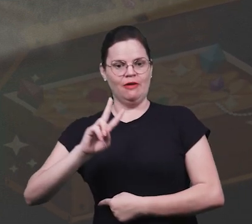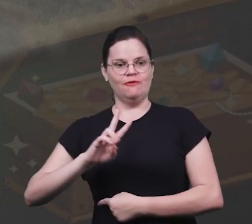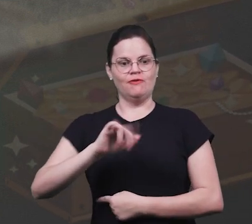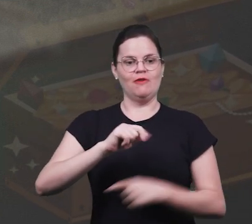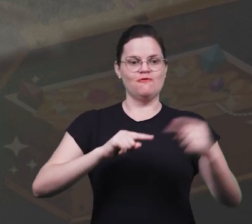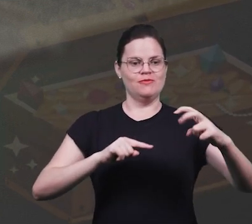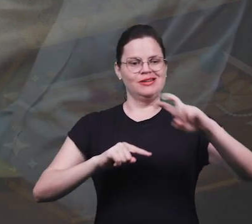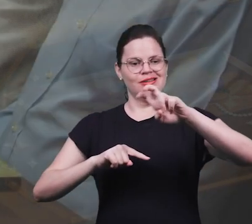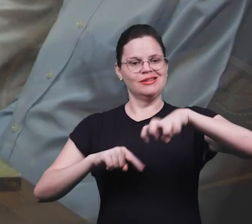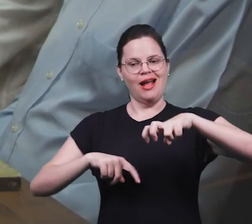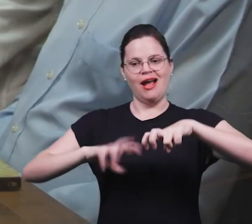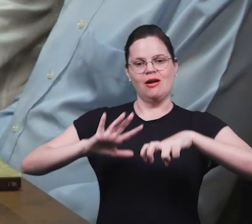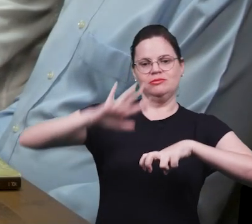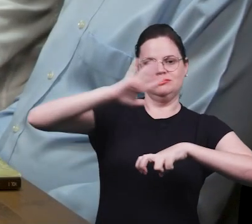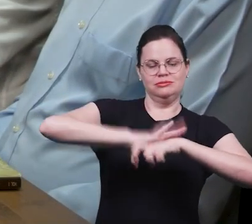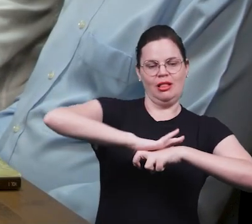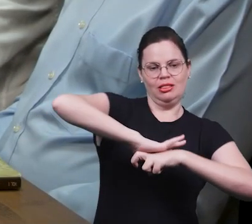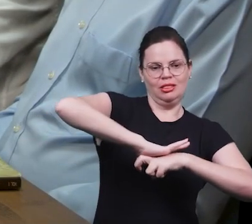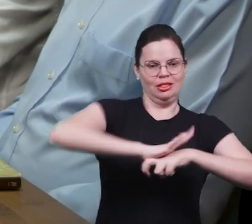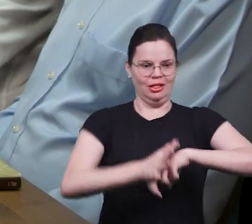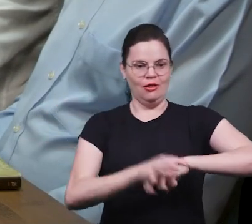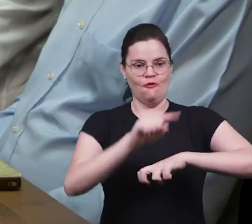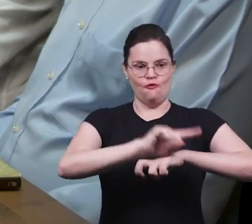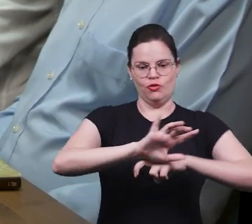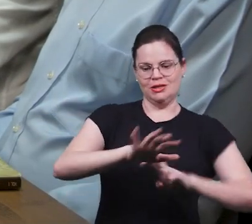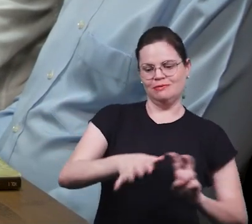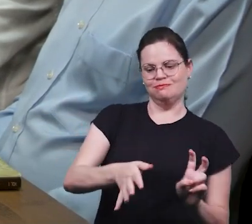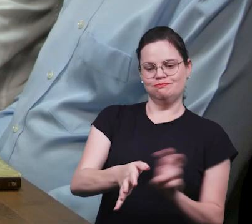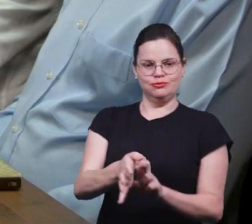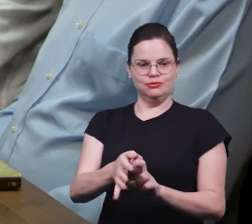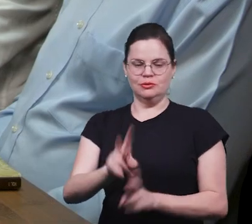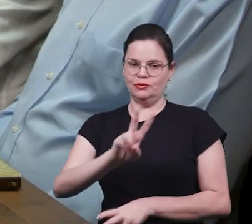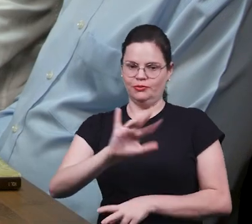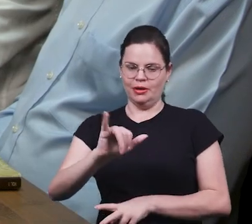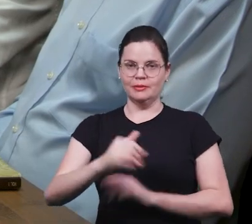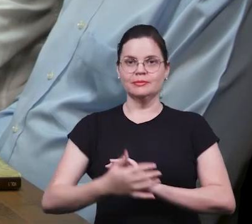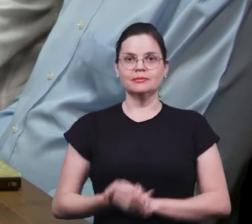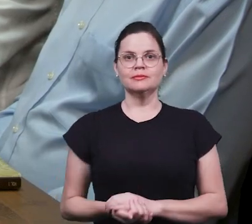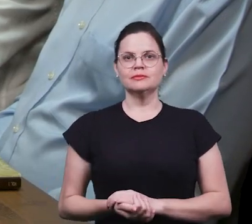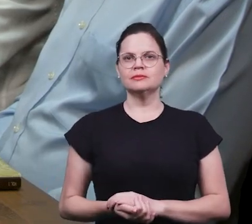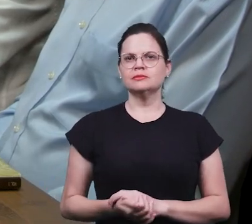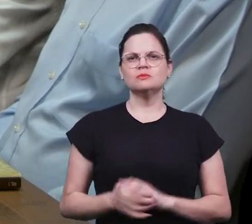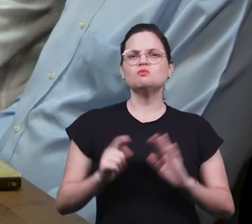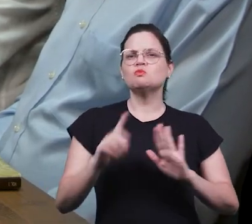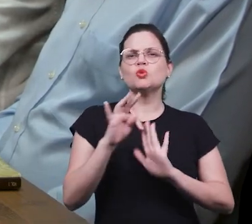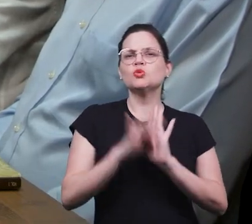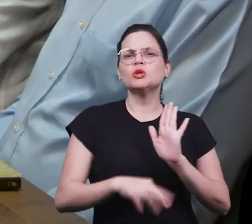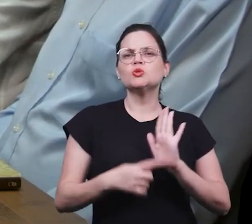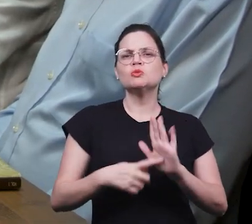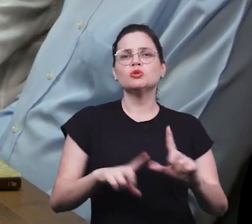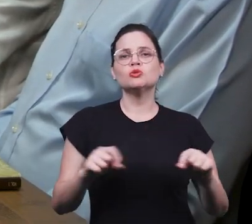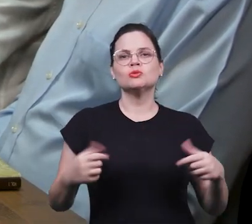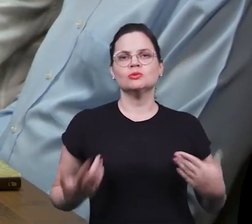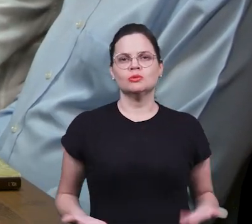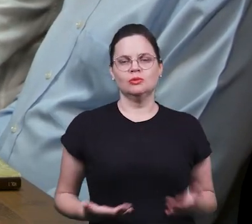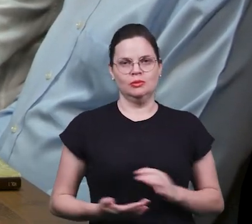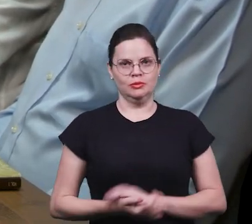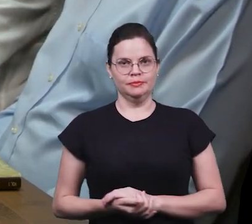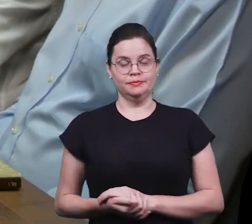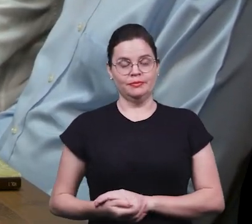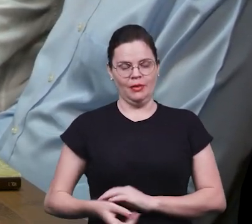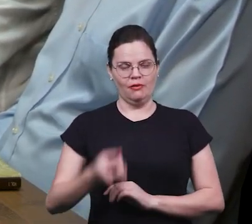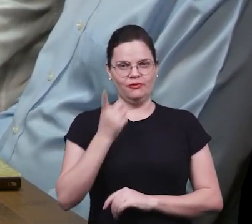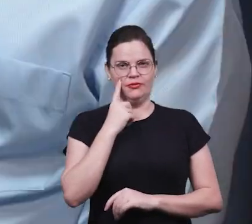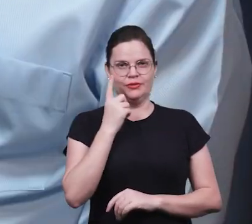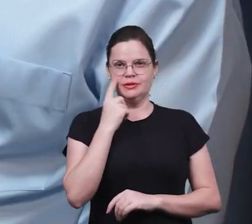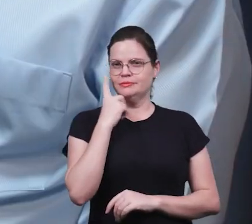o calcanhar." Pastor Diniz, a quem se referia esse texto? Muito interessante, porque